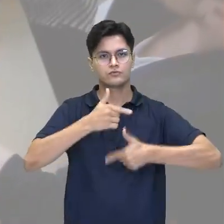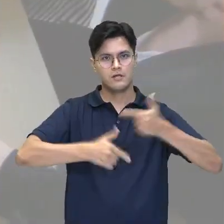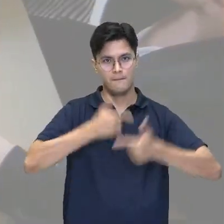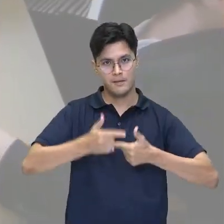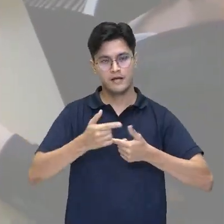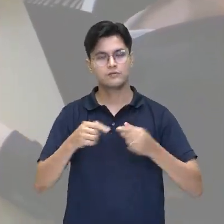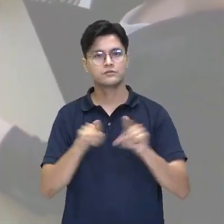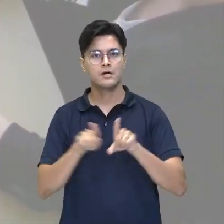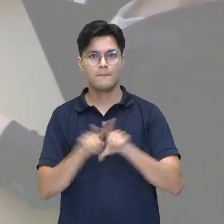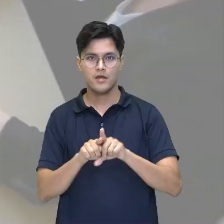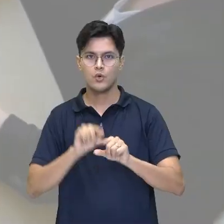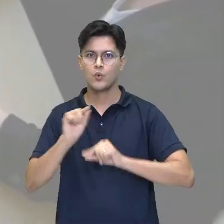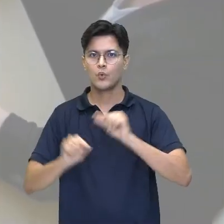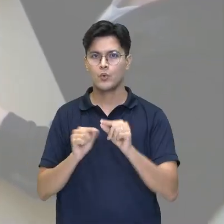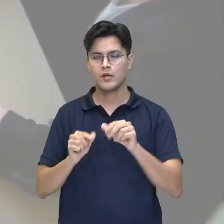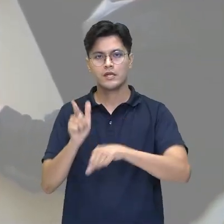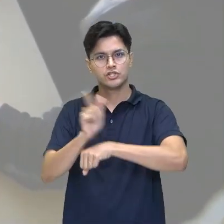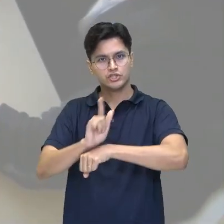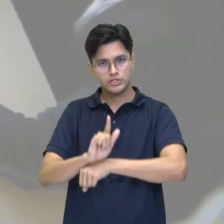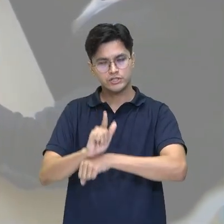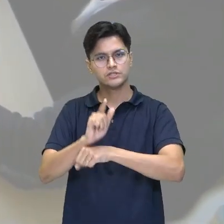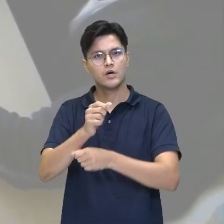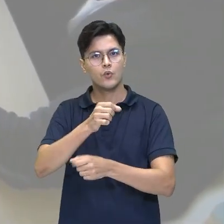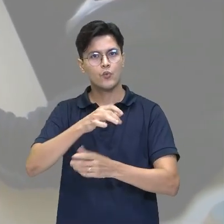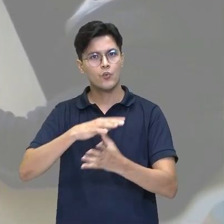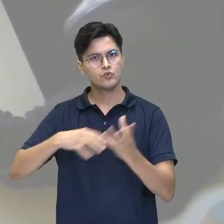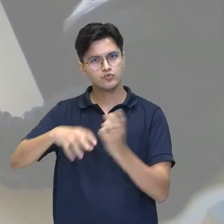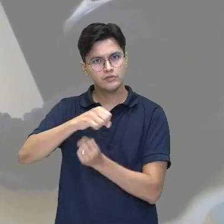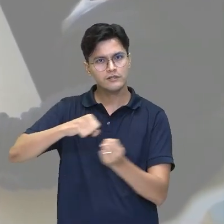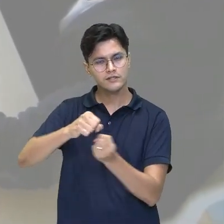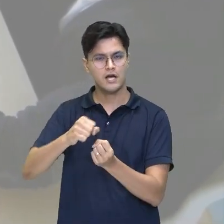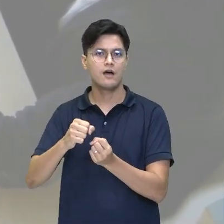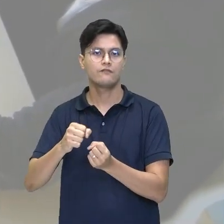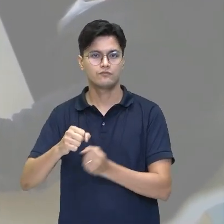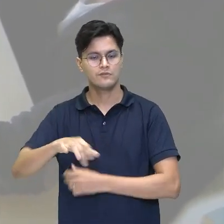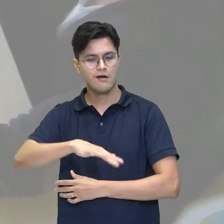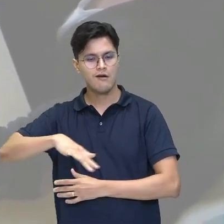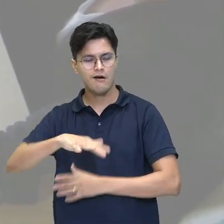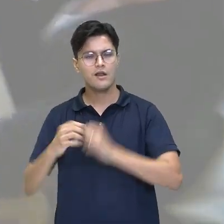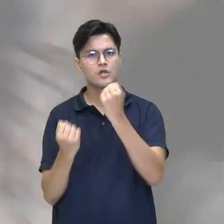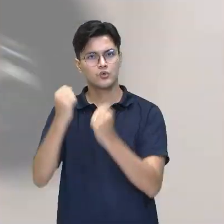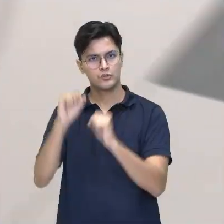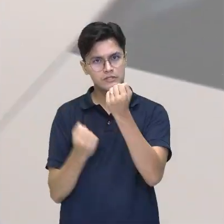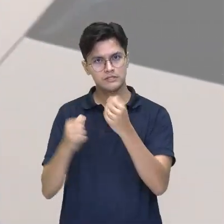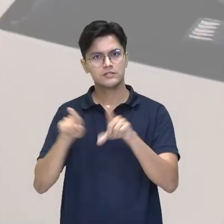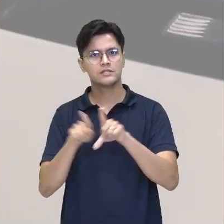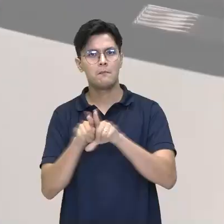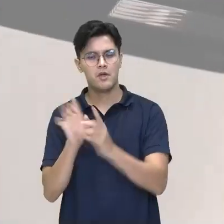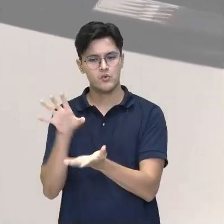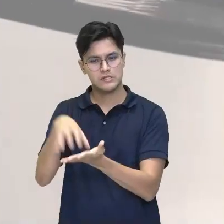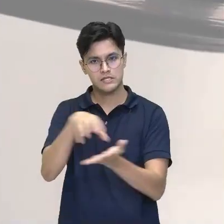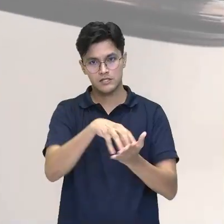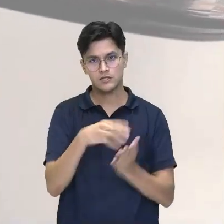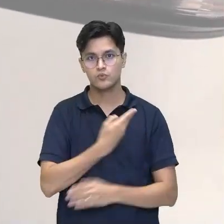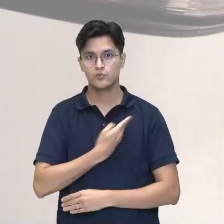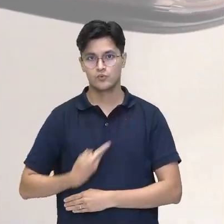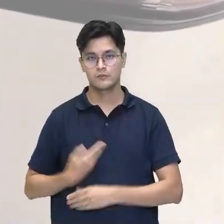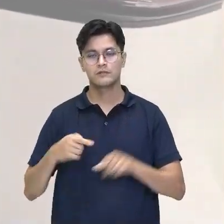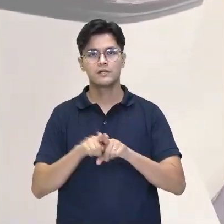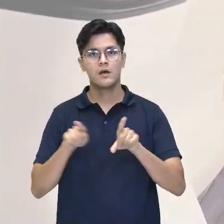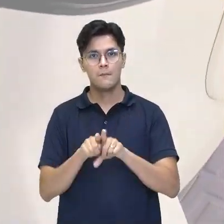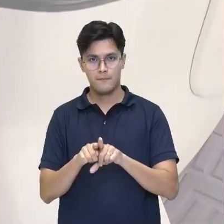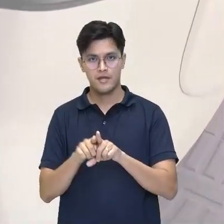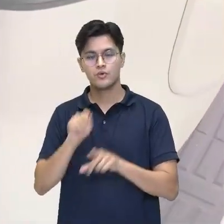da gestão ambiental nas indústrias, empresas prestadoras de serviços e órgãos públicos. Diminuição na utilização